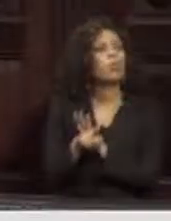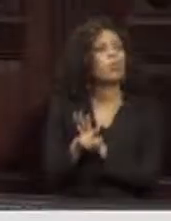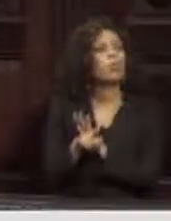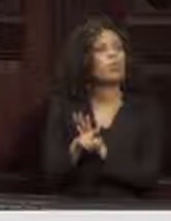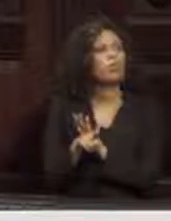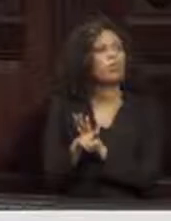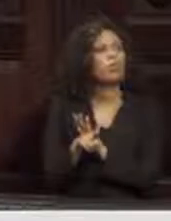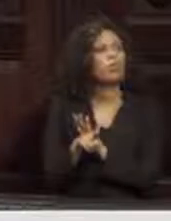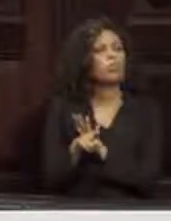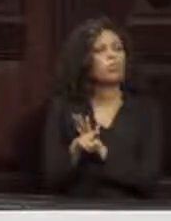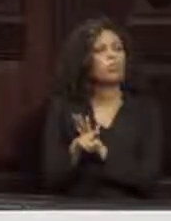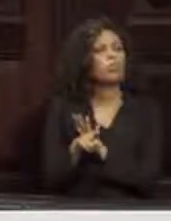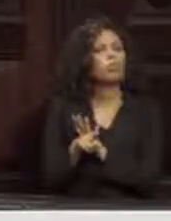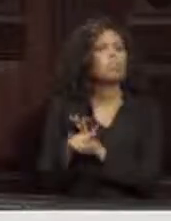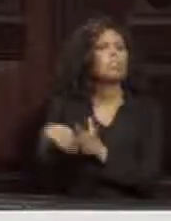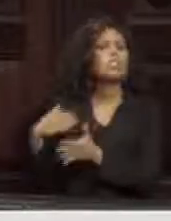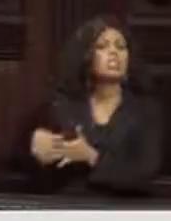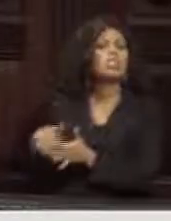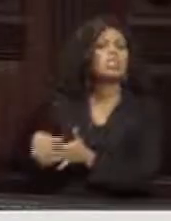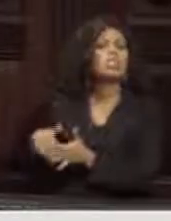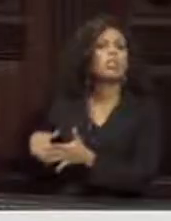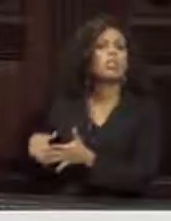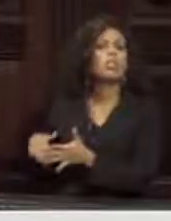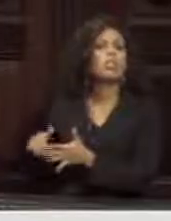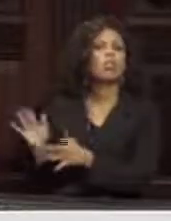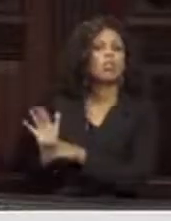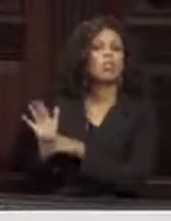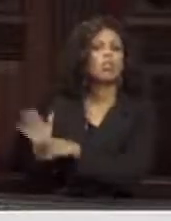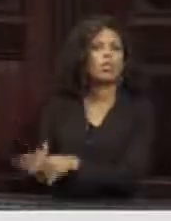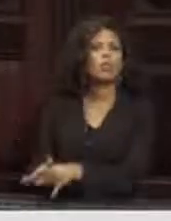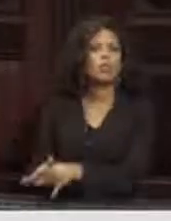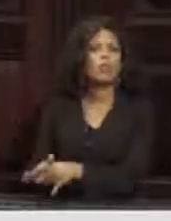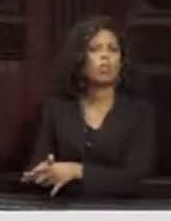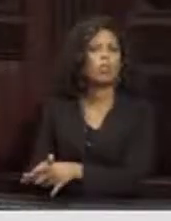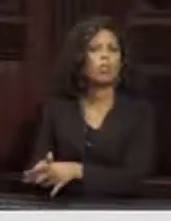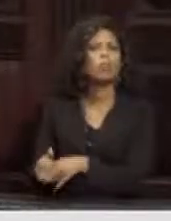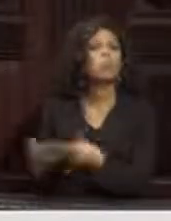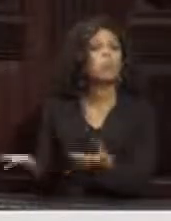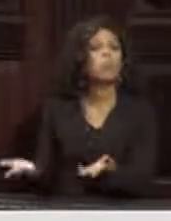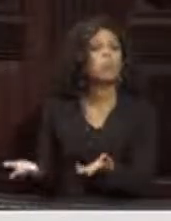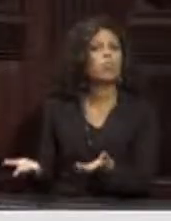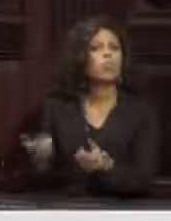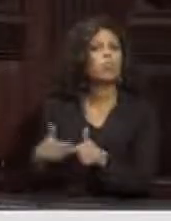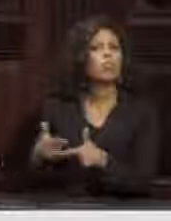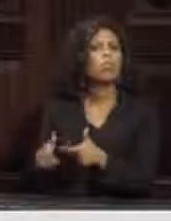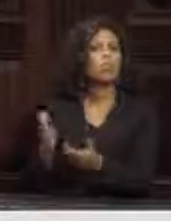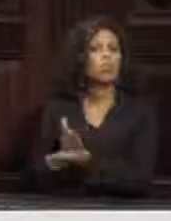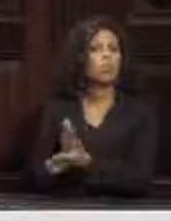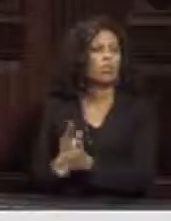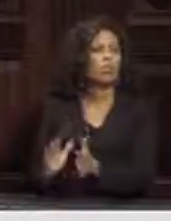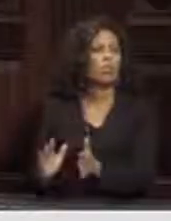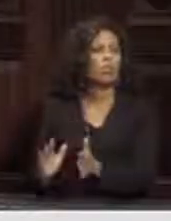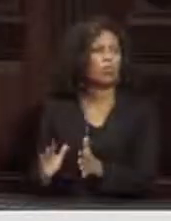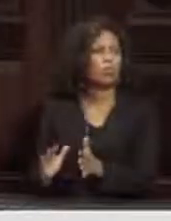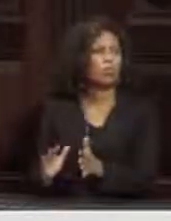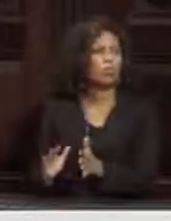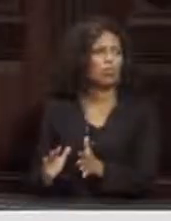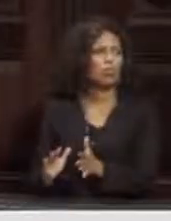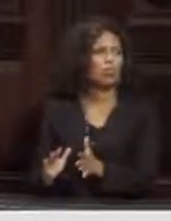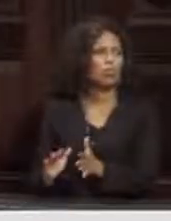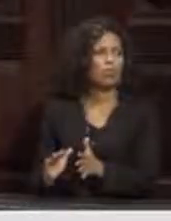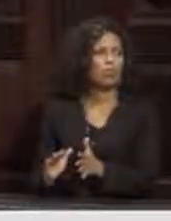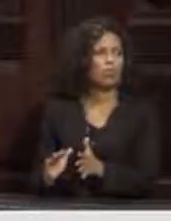de interesse social no Estado do Rio de Janeiro está resolvido? Não há segmentos pobres da